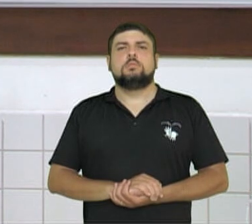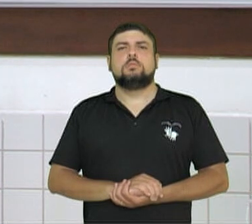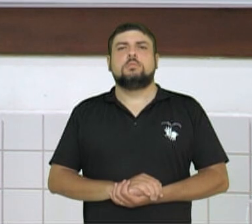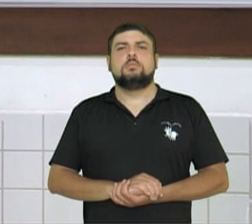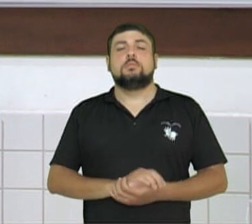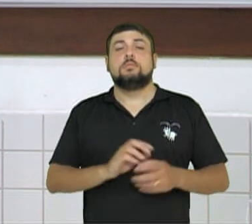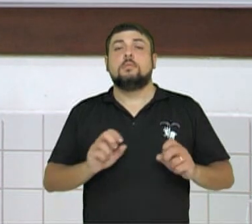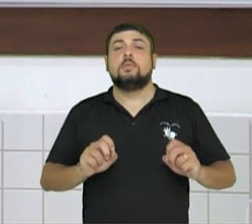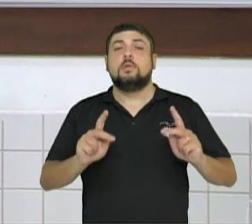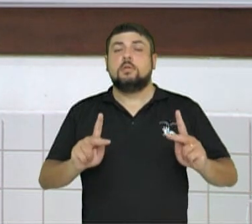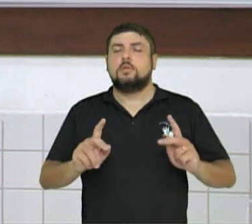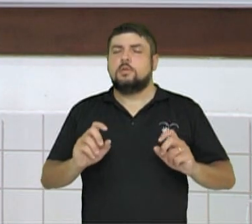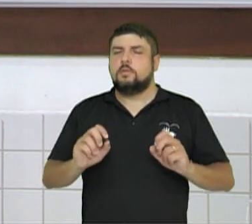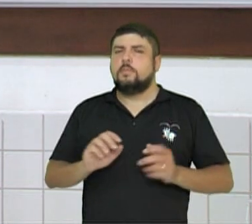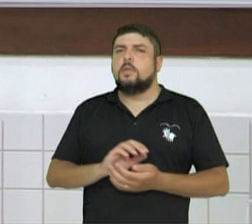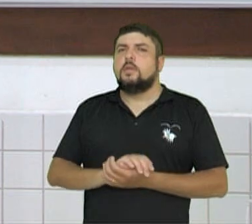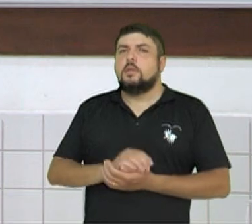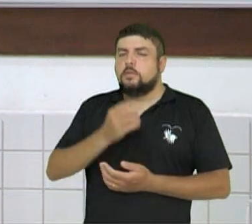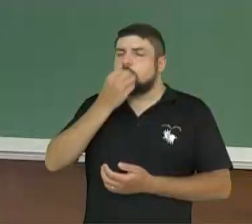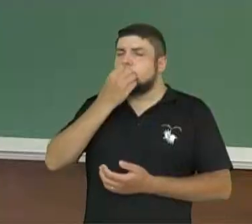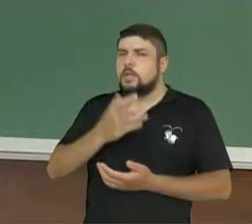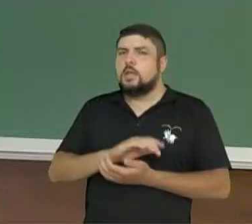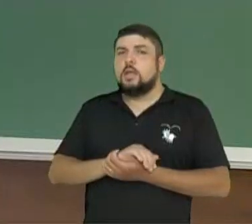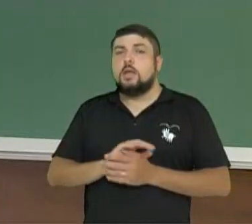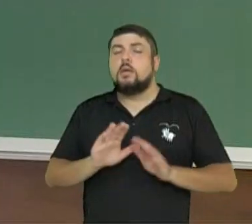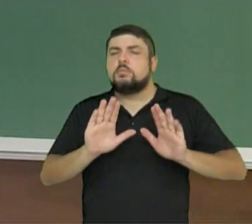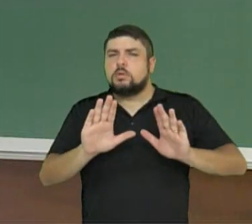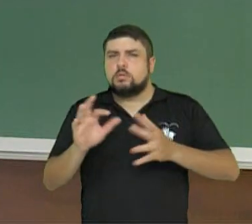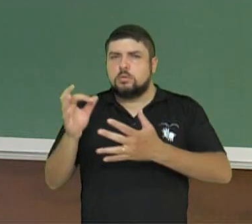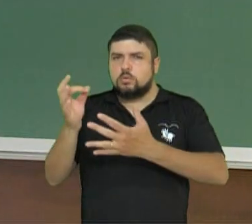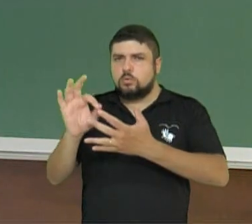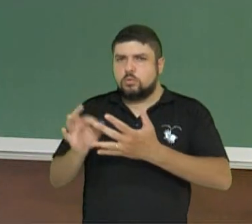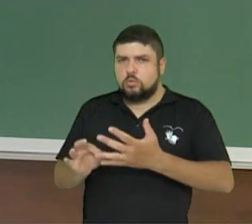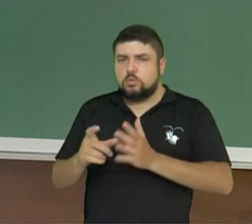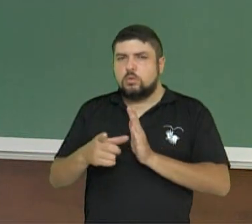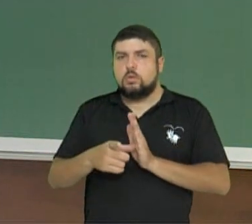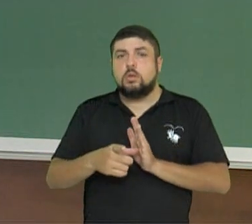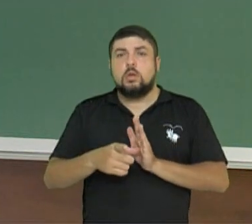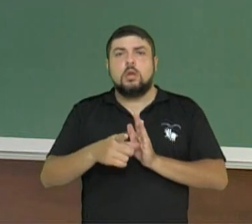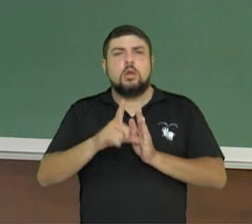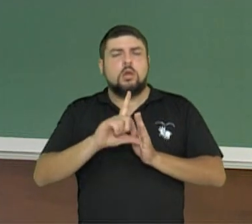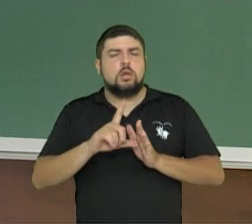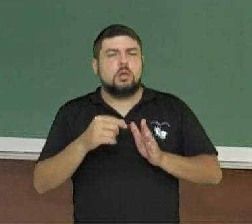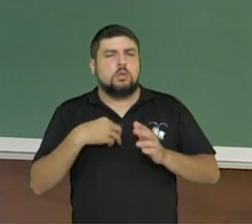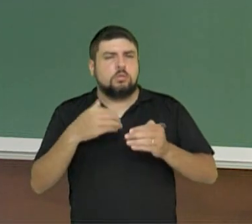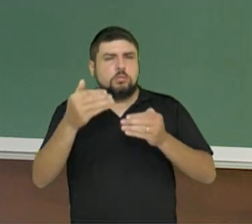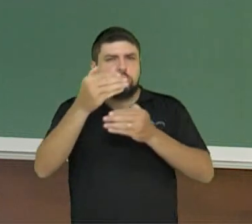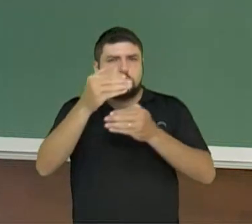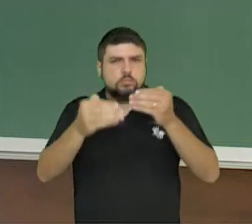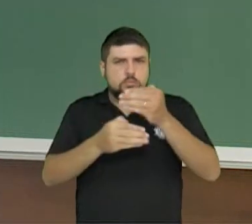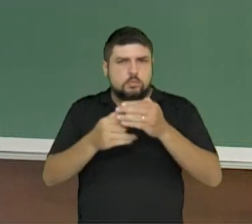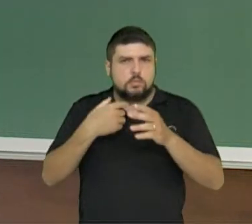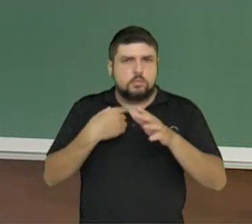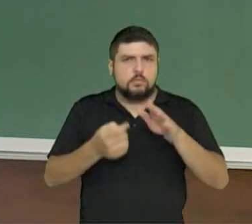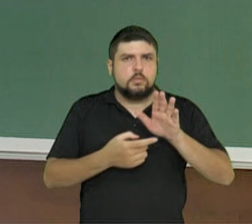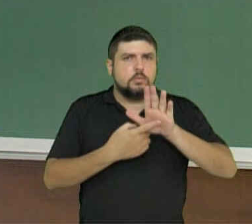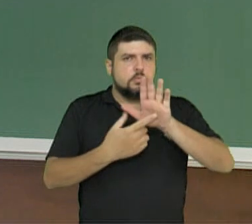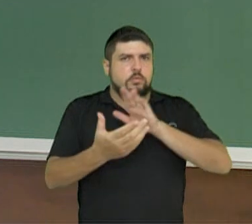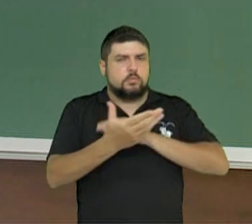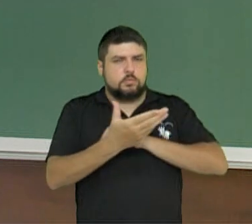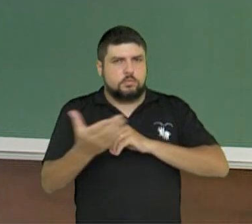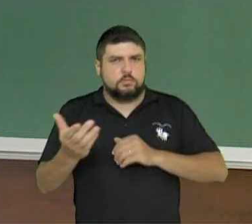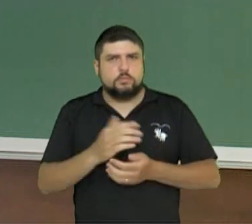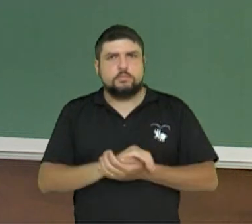Muito bem, chicos, listo? Só que, ó, antes de nós corrigirmos a atividade 3, eu quero voltar um pouquinho aqui com